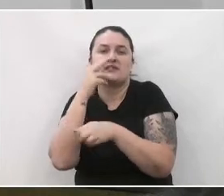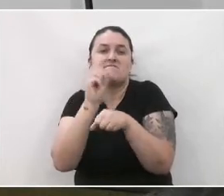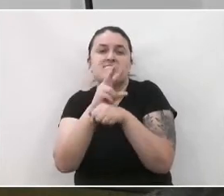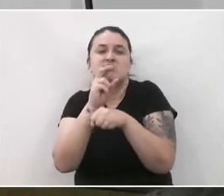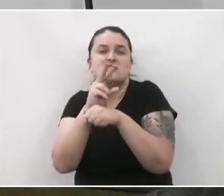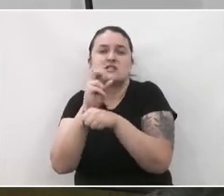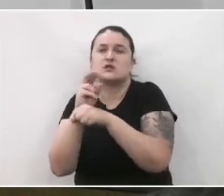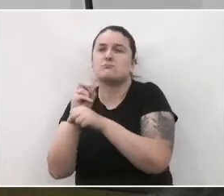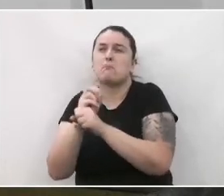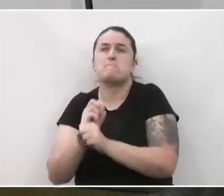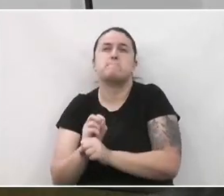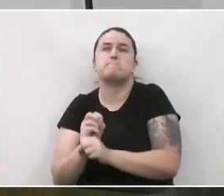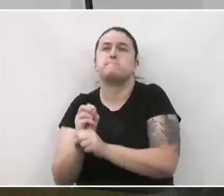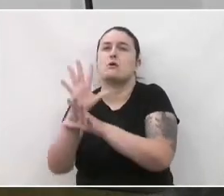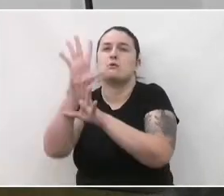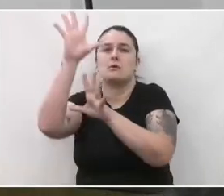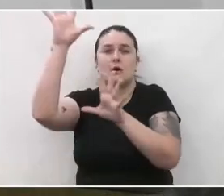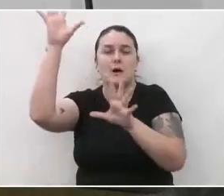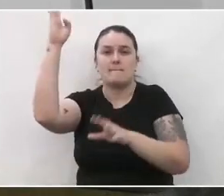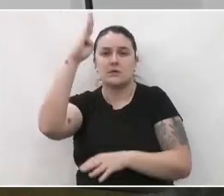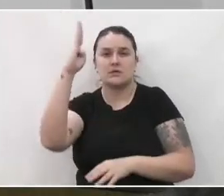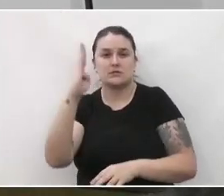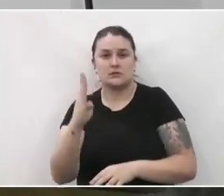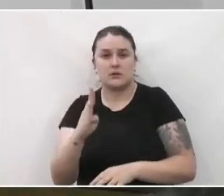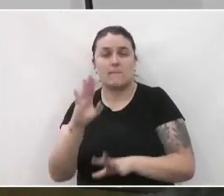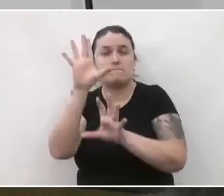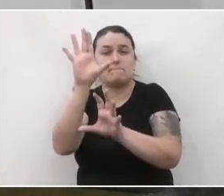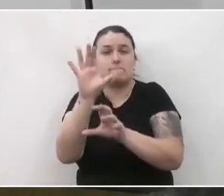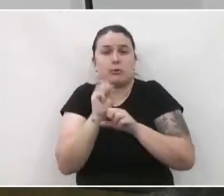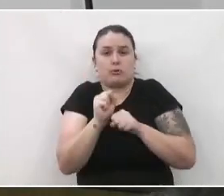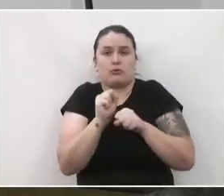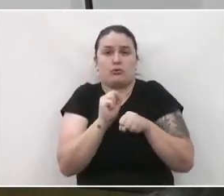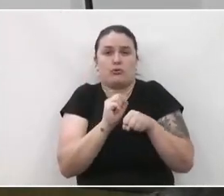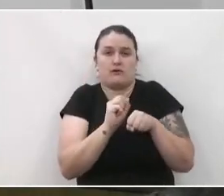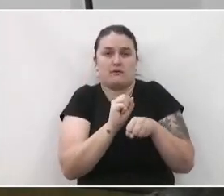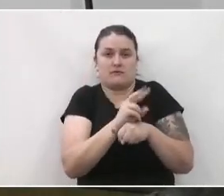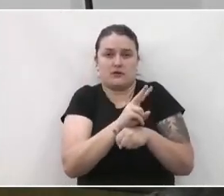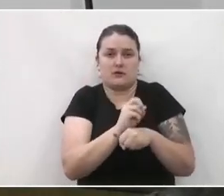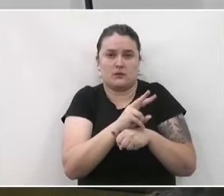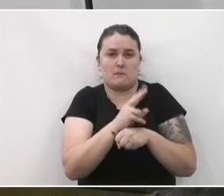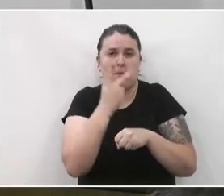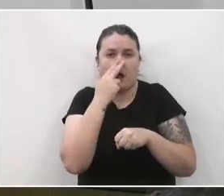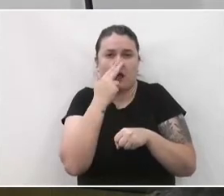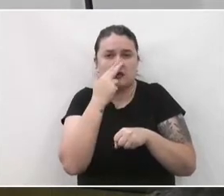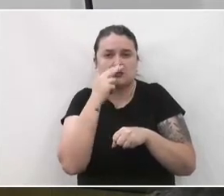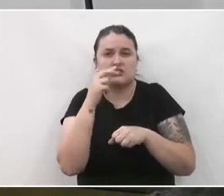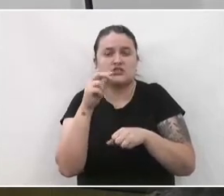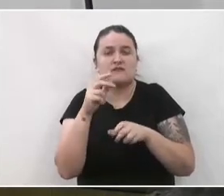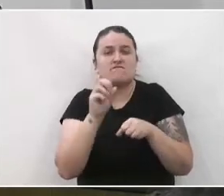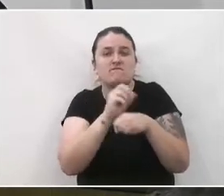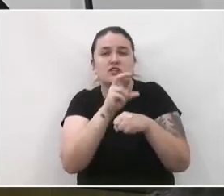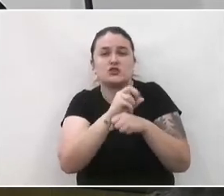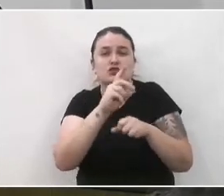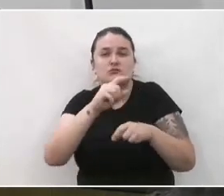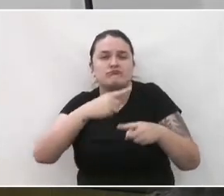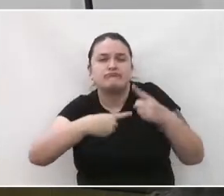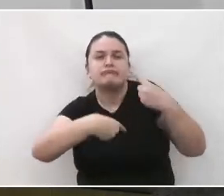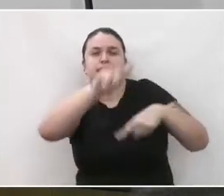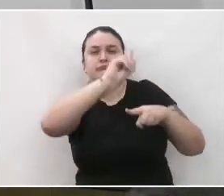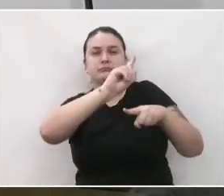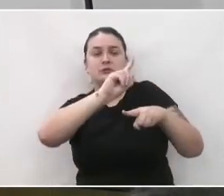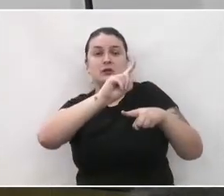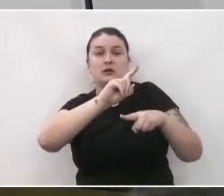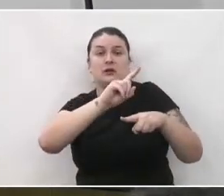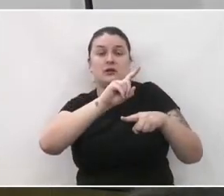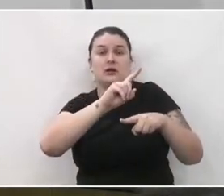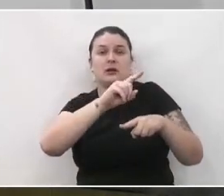pacientes e espalhamos para o Brasil inteiro. Nós pegamos a doença e soltamos bombas em todo o Brasil. O que aconteceu? Em